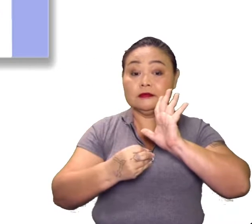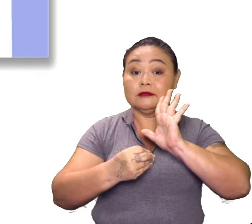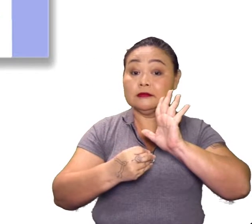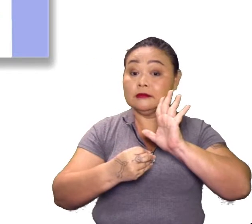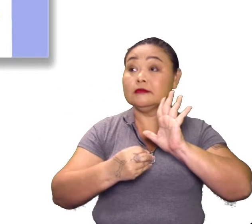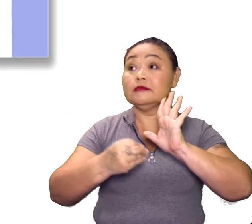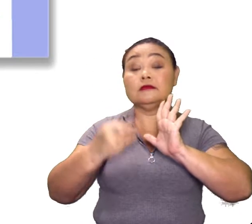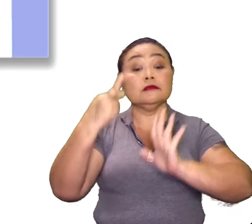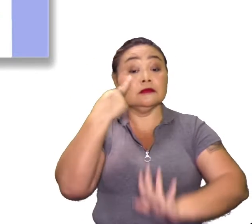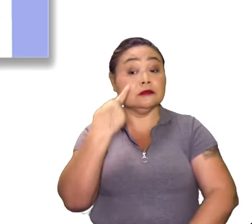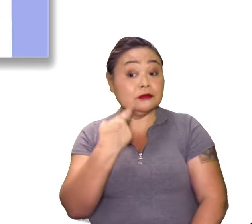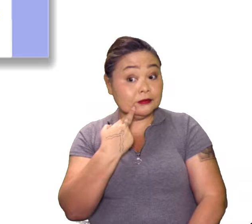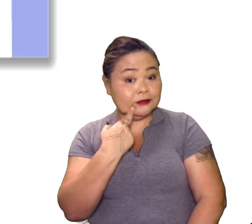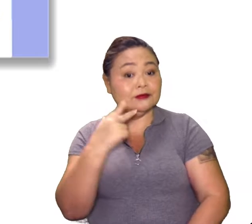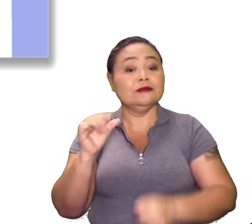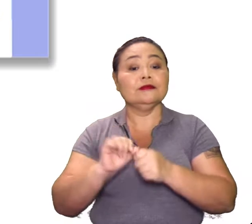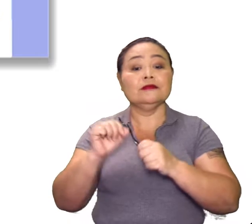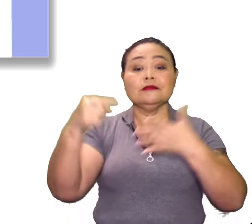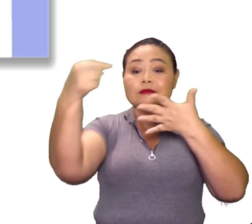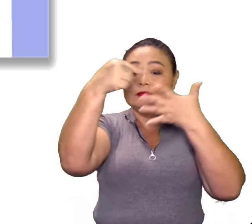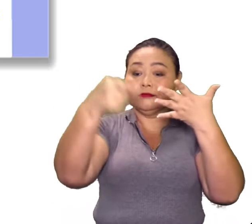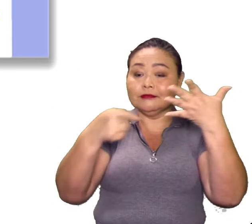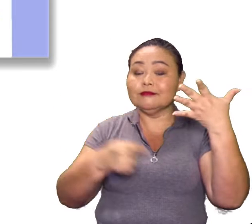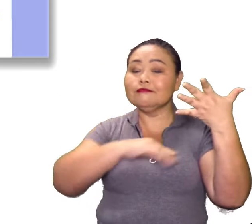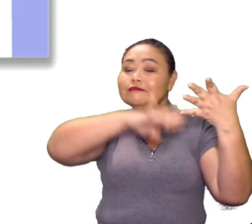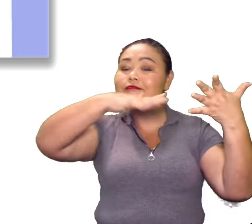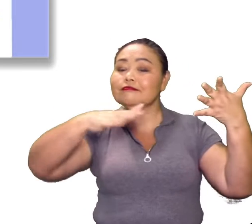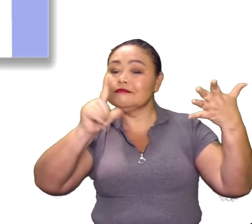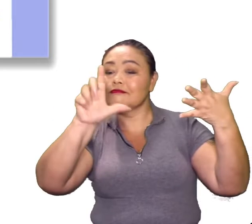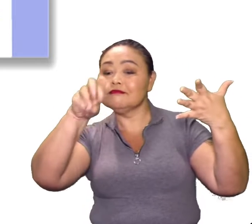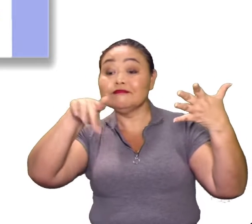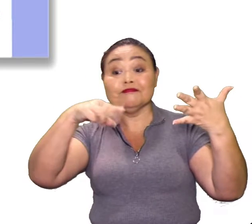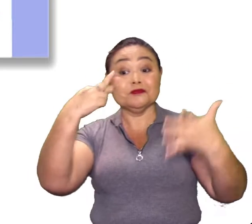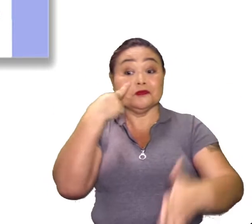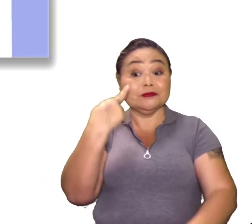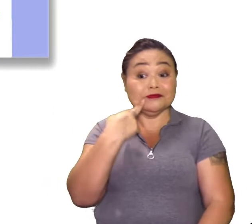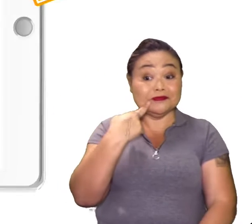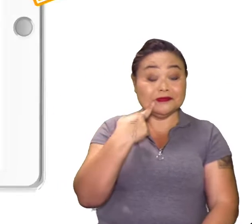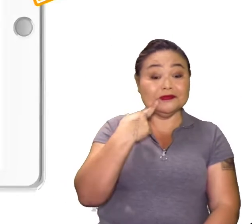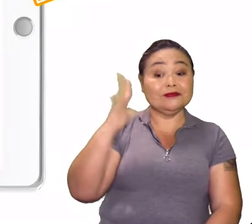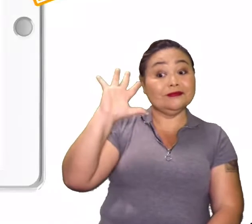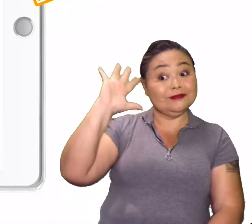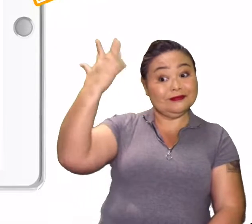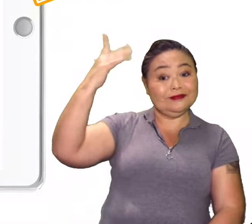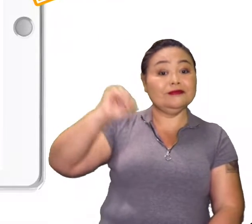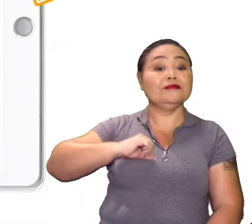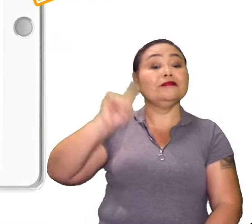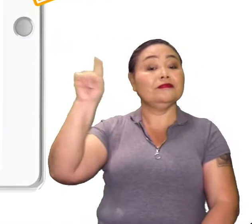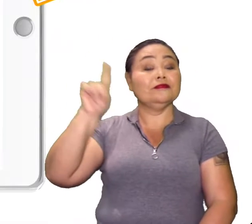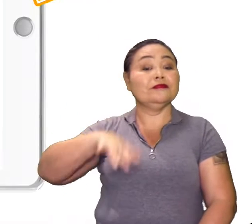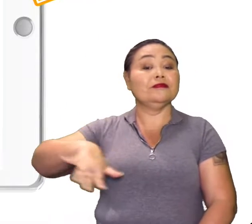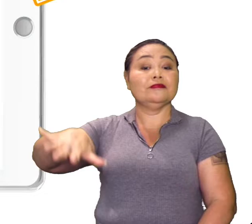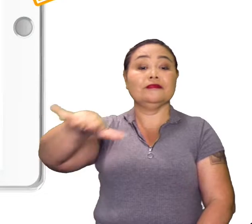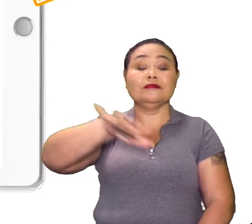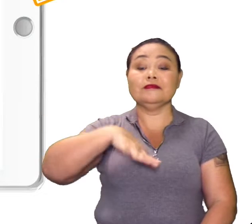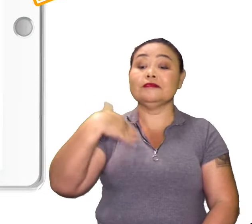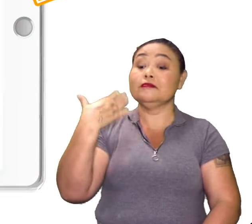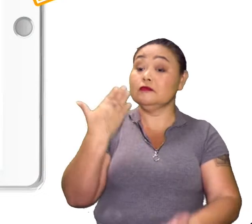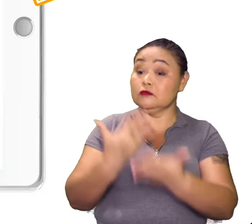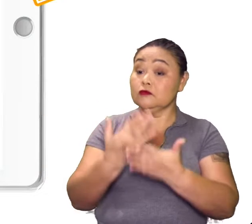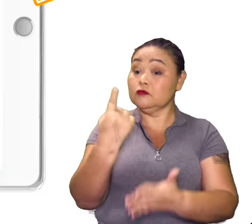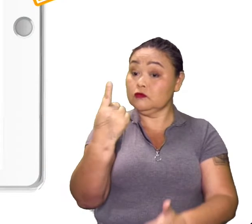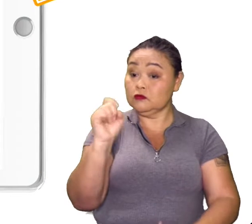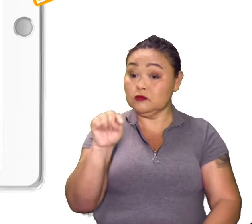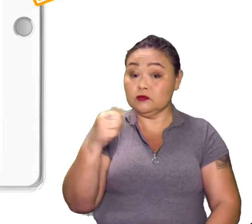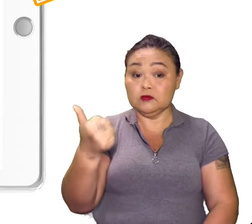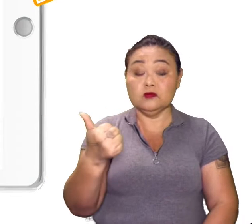da Amazônia e de Rondônia, aspectos climáticos de Rondônia. Então, nós trabalhamos na nossa aula